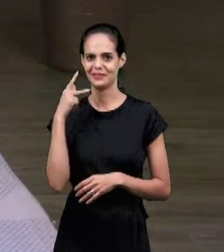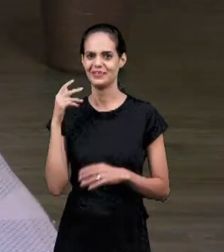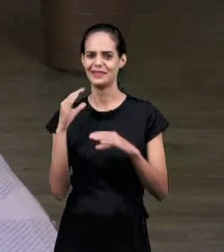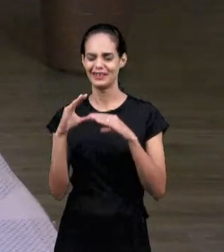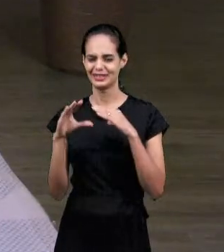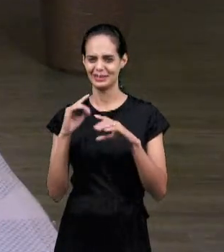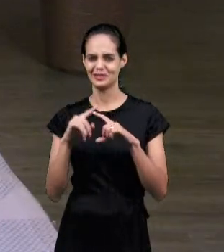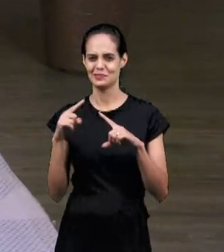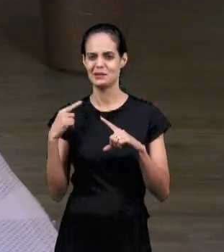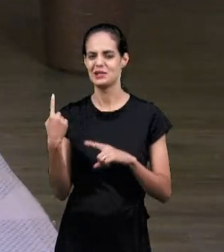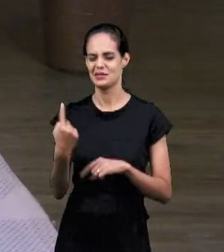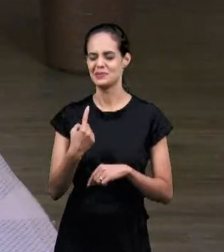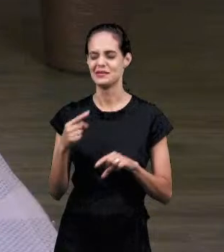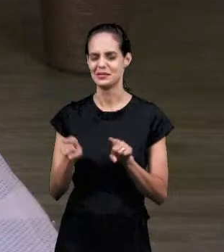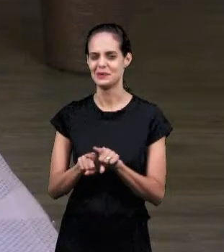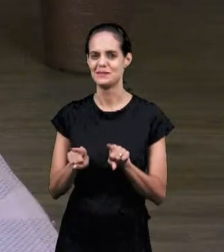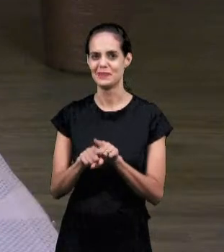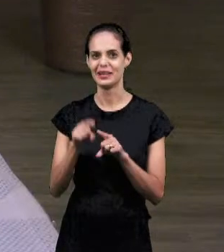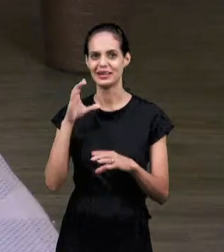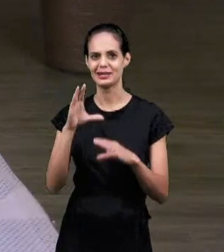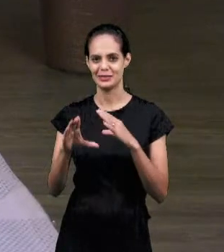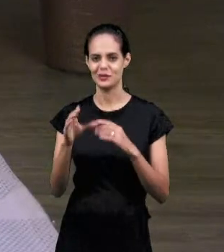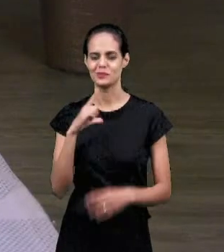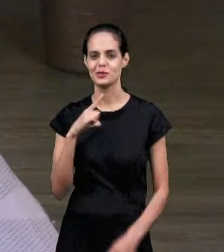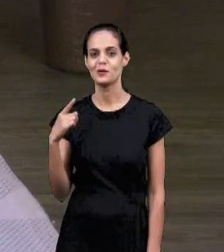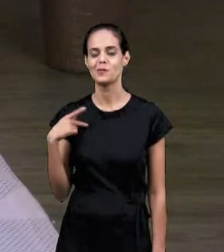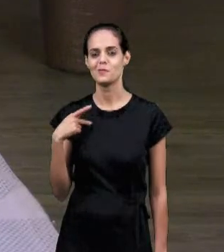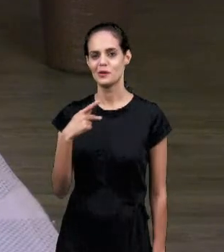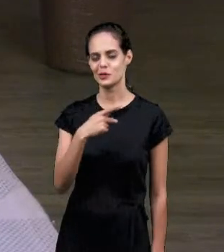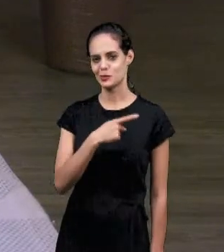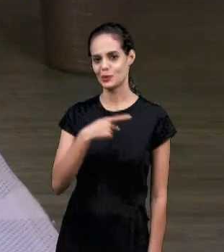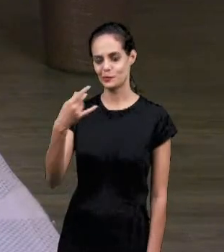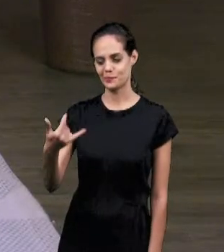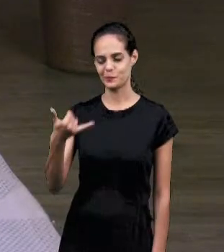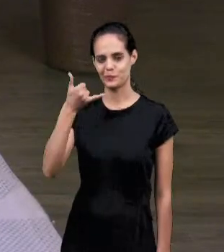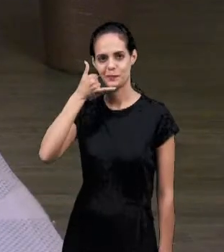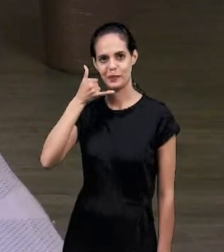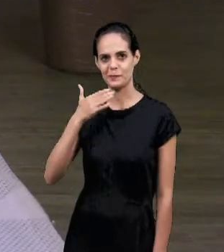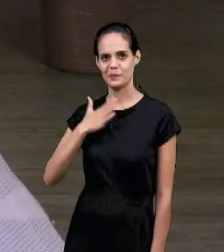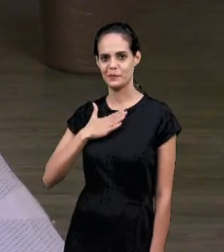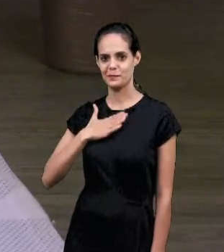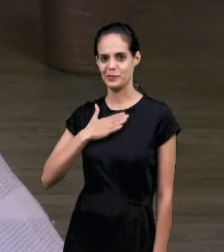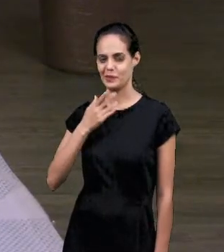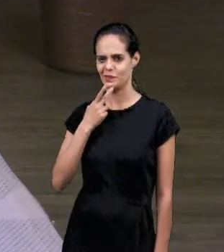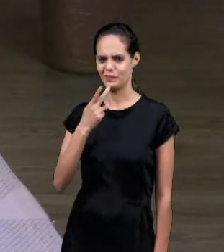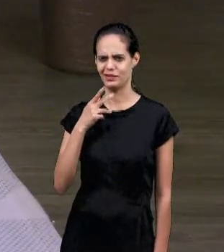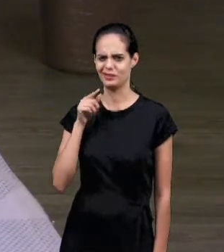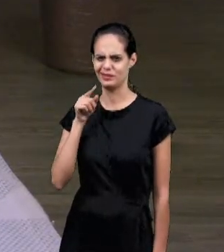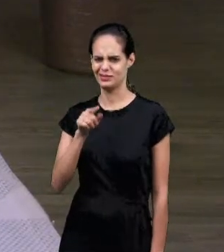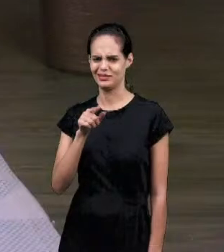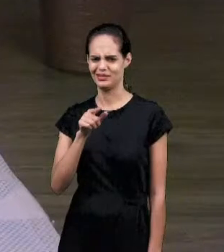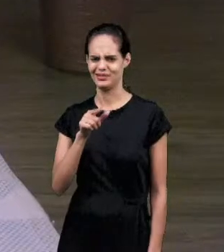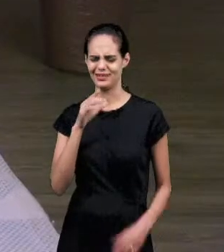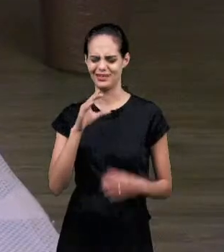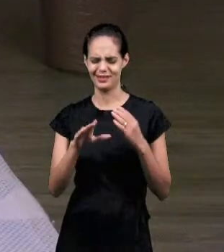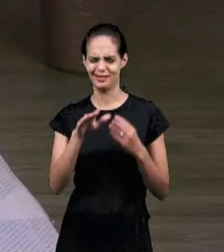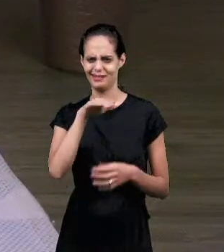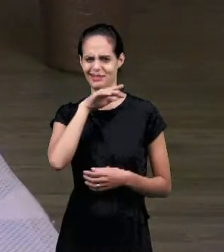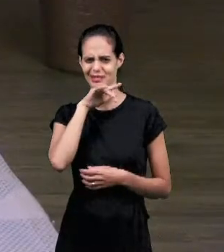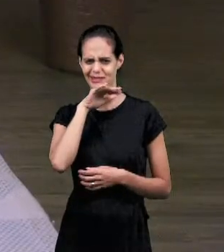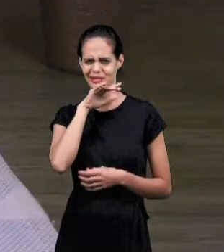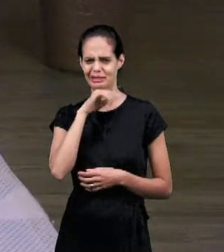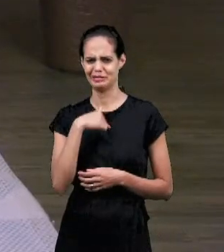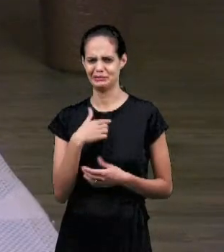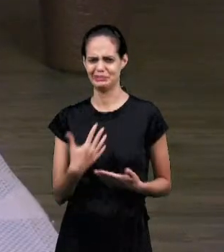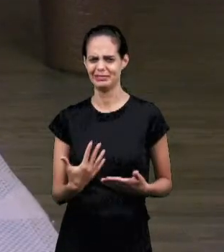também. Tem um pastor, Alexandre, que quando ele liga para mim, eu digo para ele que ele canta tão desafinado que até quando o telefone toca eu sei que é ele,